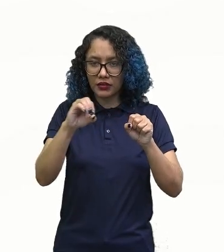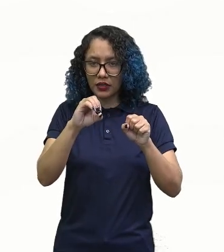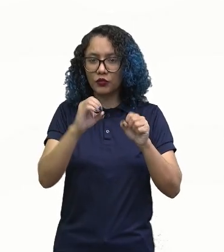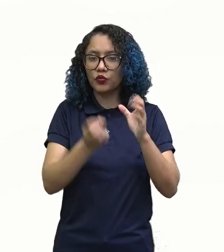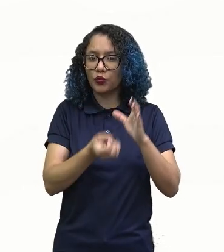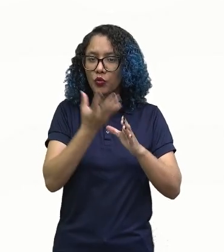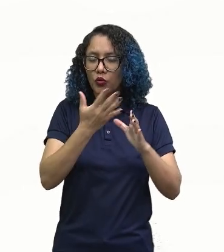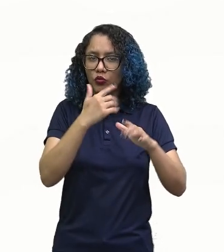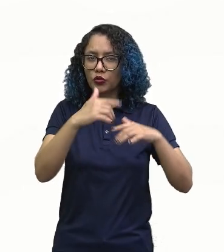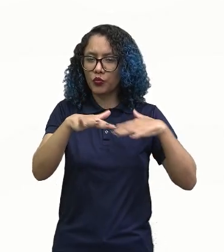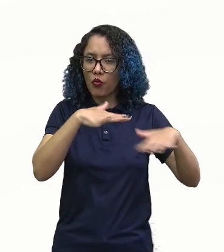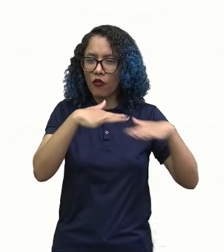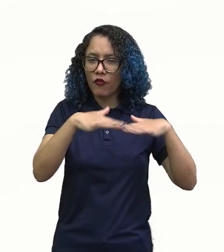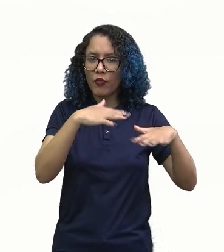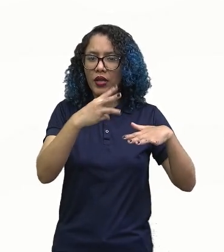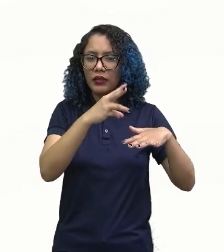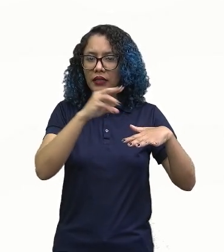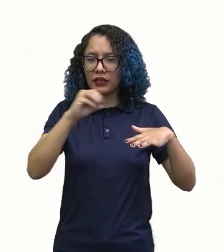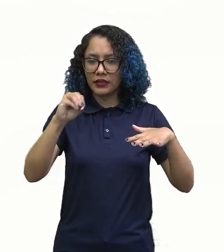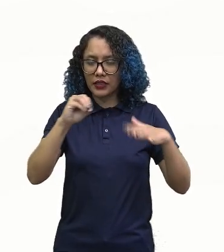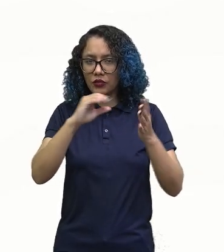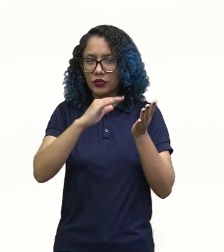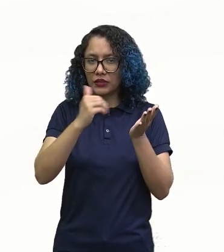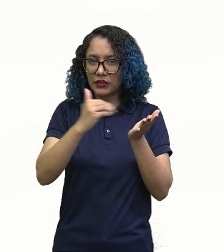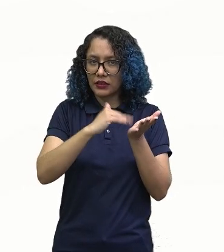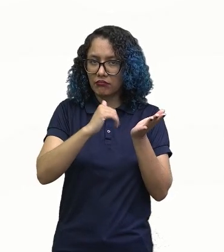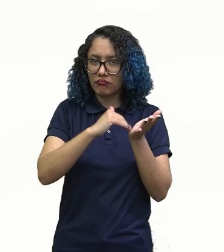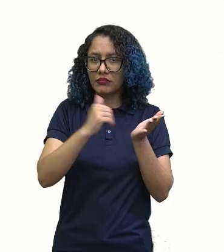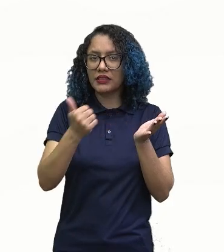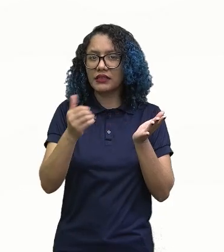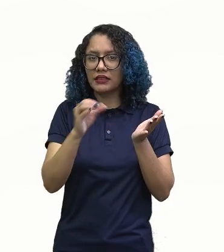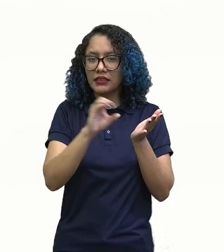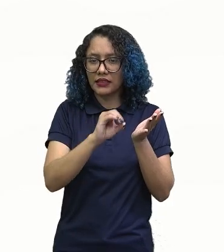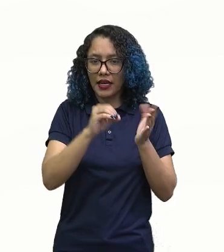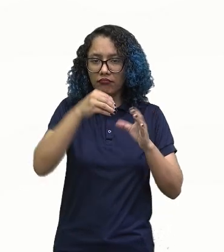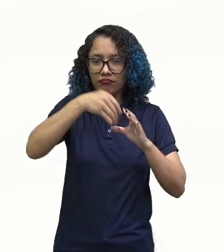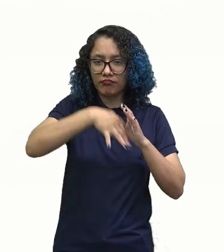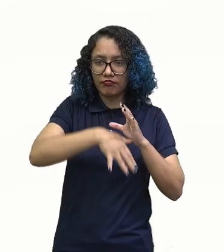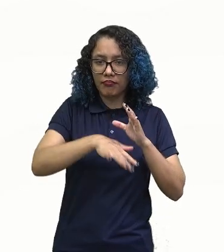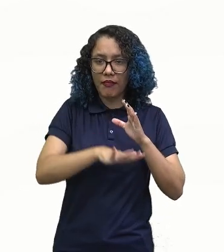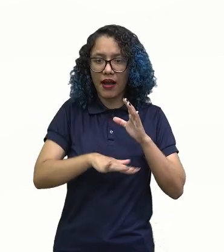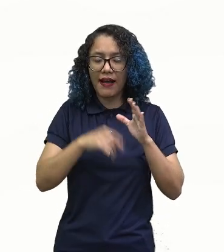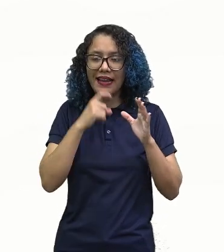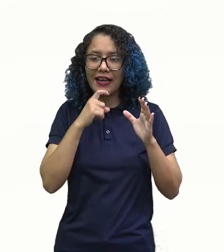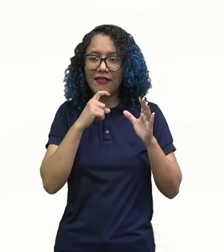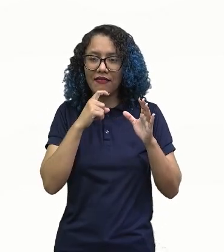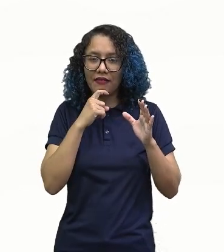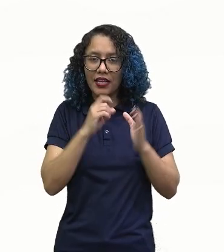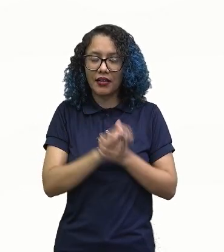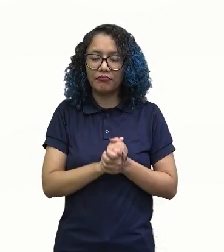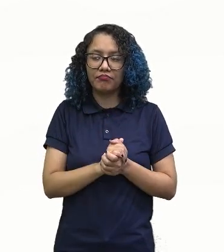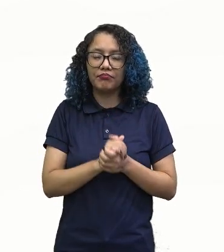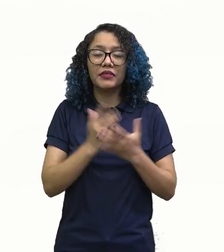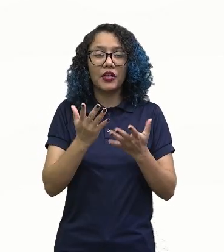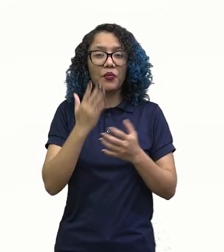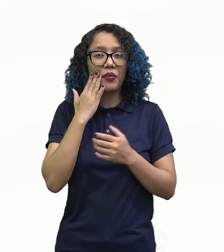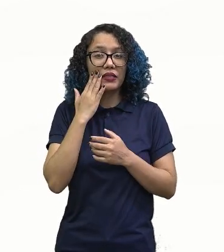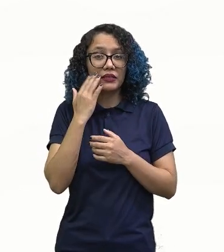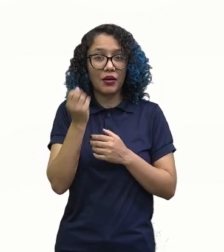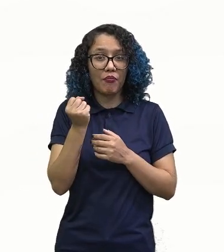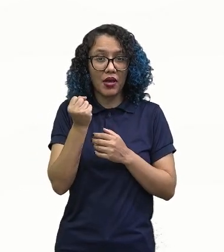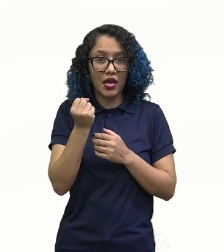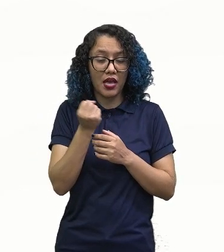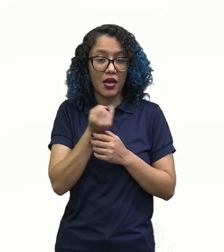de trabalho e rejeita 100 para a sua fonte fria. Querendo calcular o rendimento de cada uma, eu utilizo a fórmula,